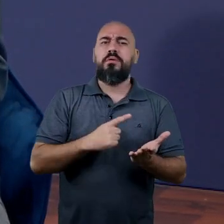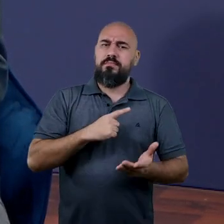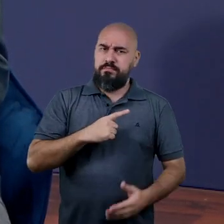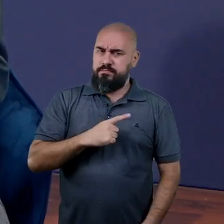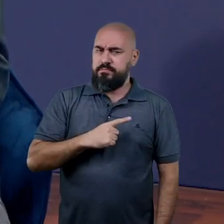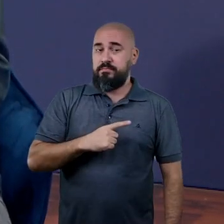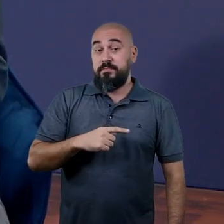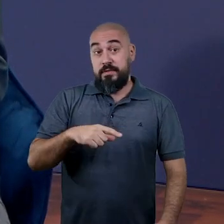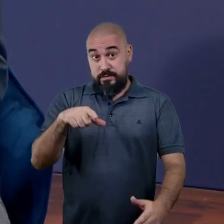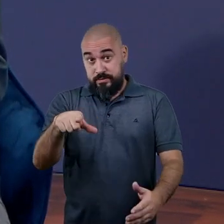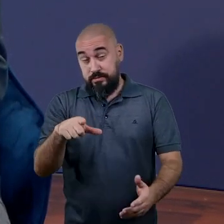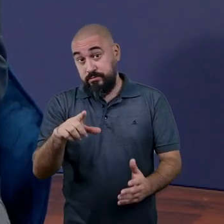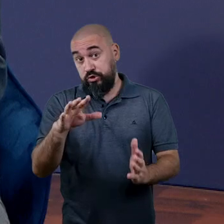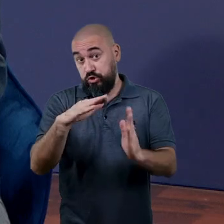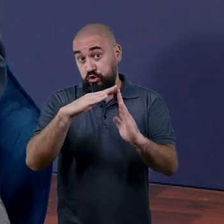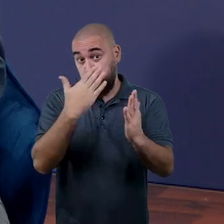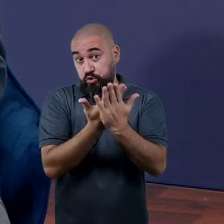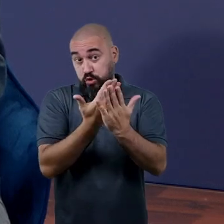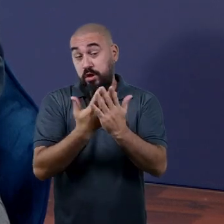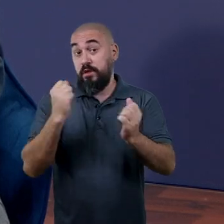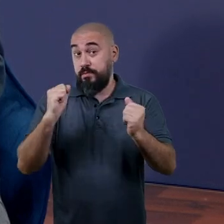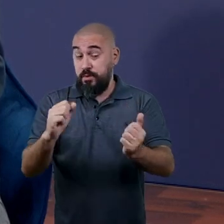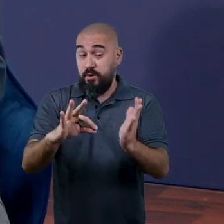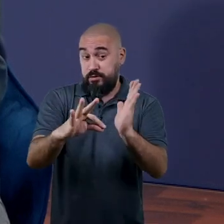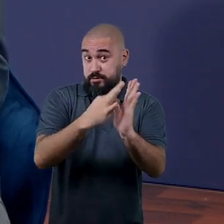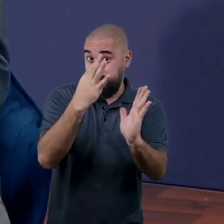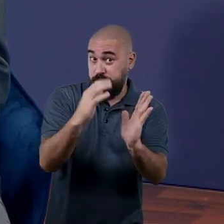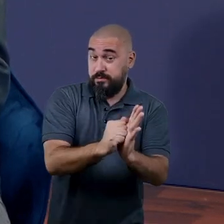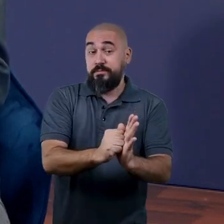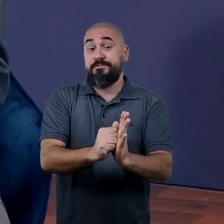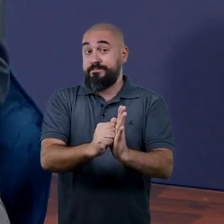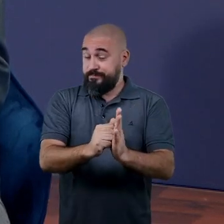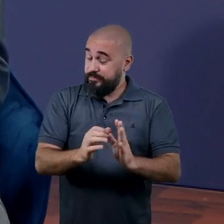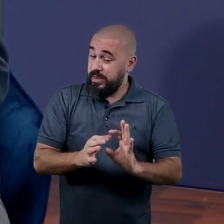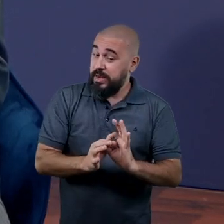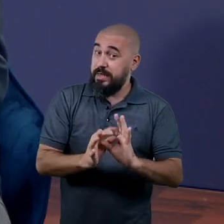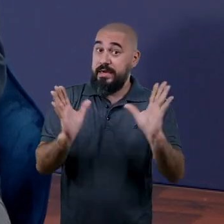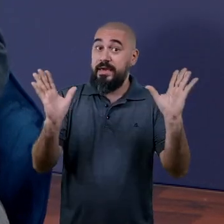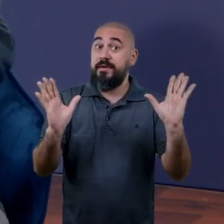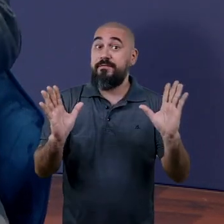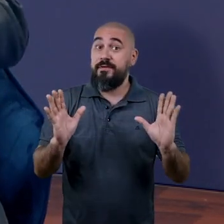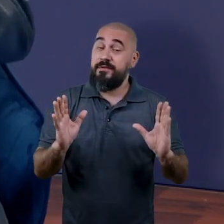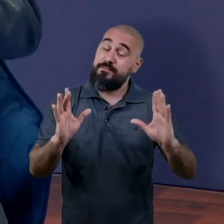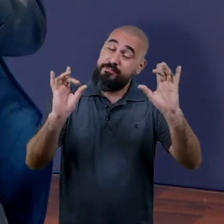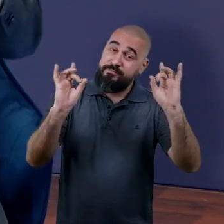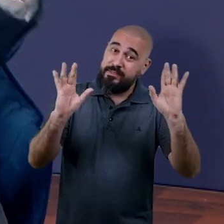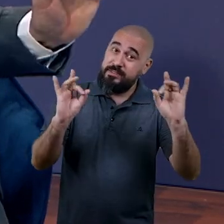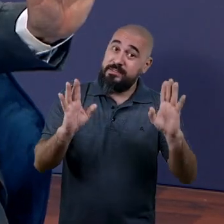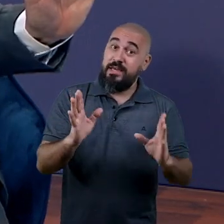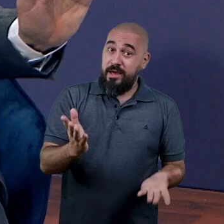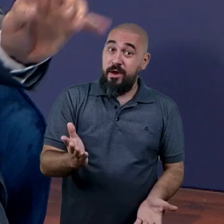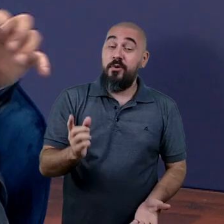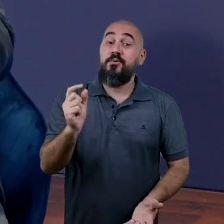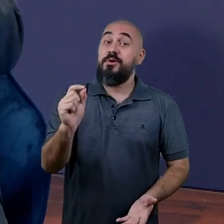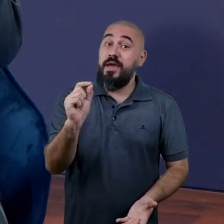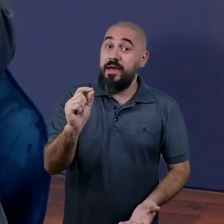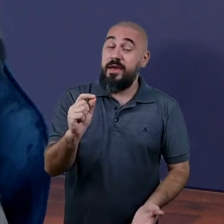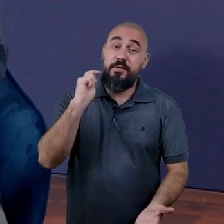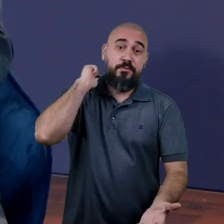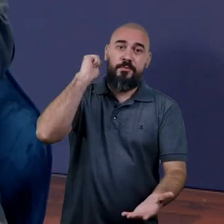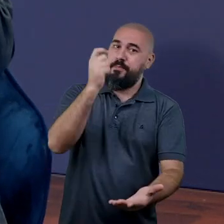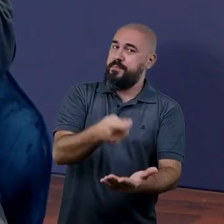com matrículas abertas e a parte mais especial de todas é que você não tem que pagar nada para